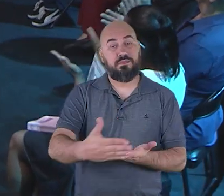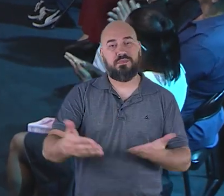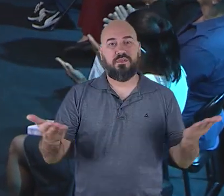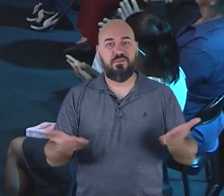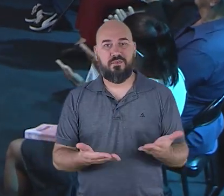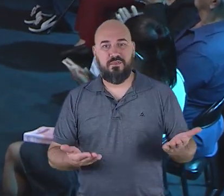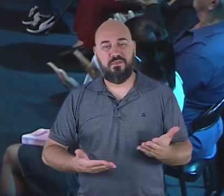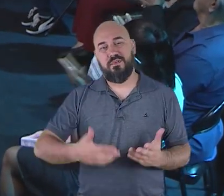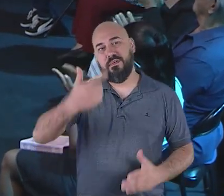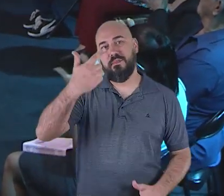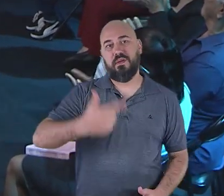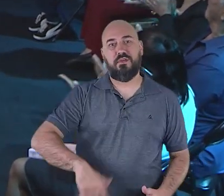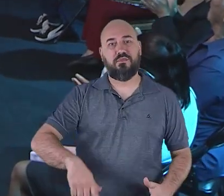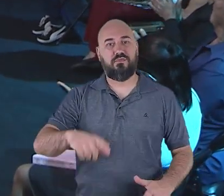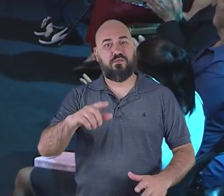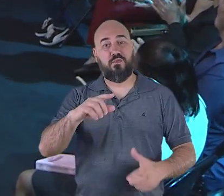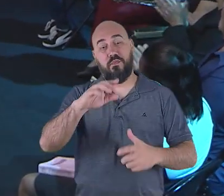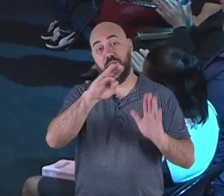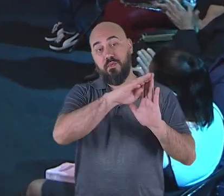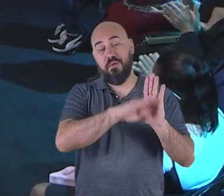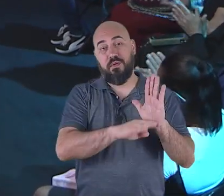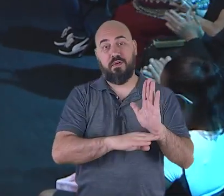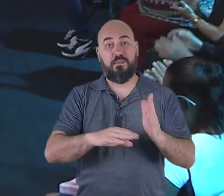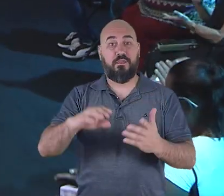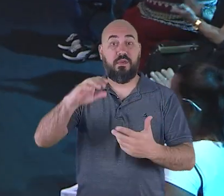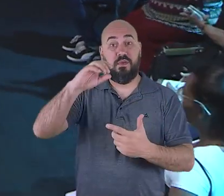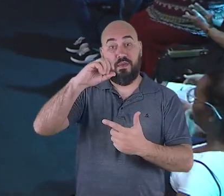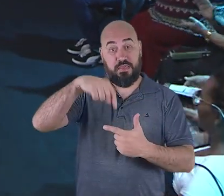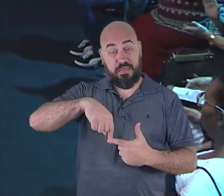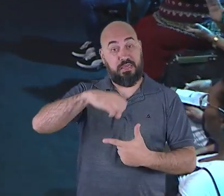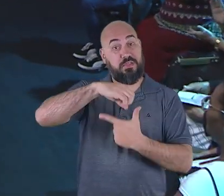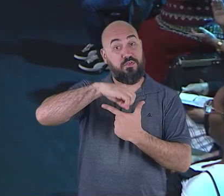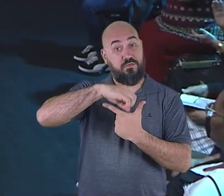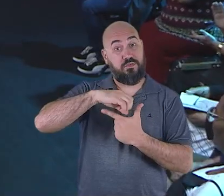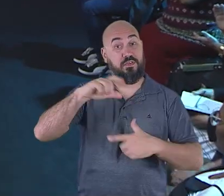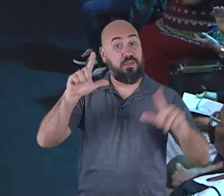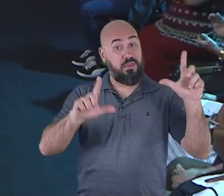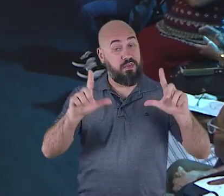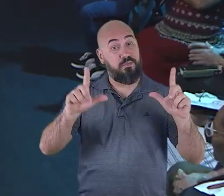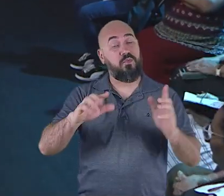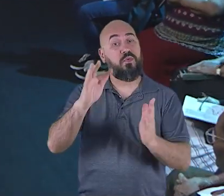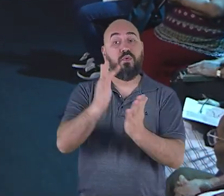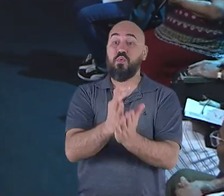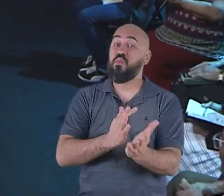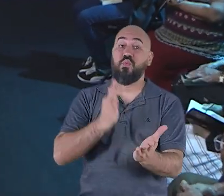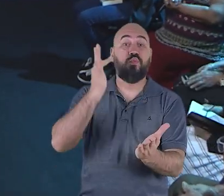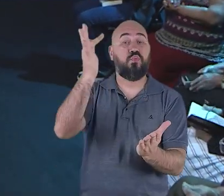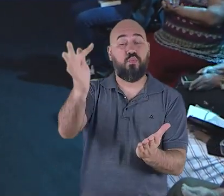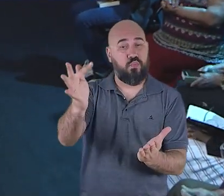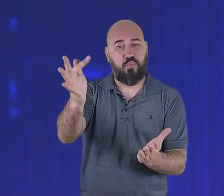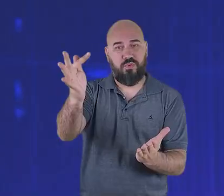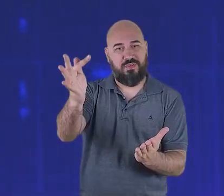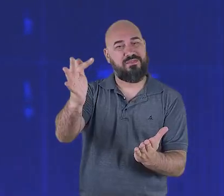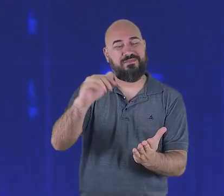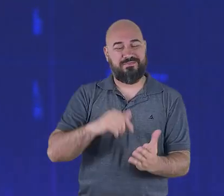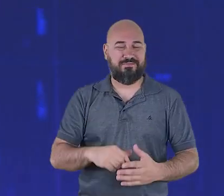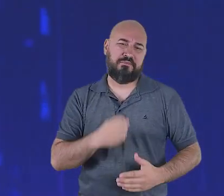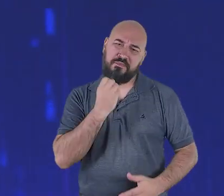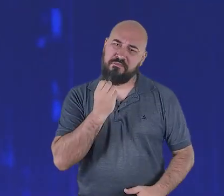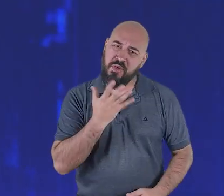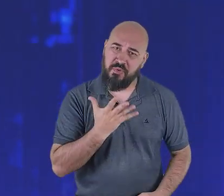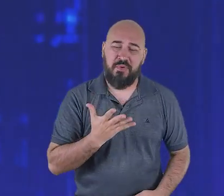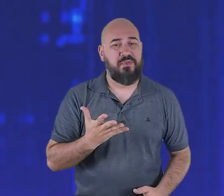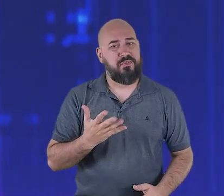Estamos começando agora mais um programa A Arena do Futuro, aqui na sua TV Novo Tempo. Que bom